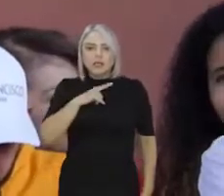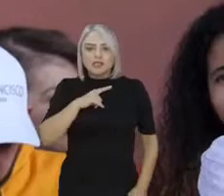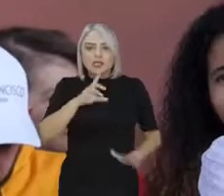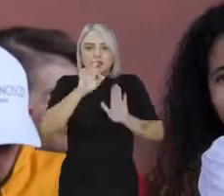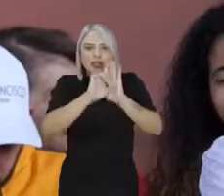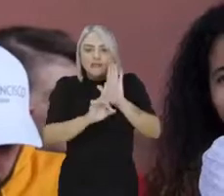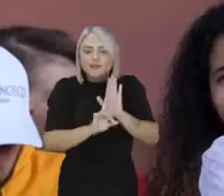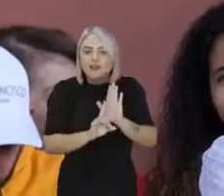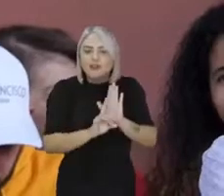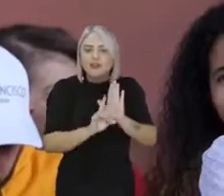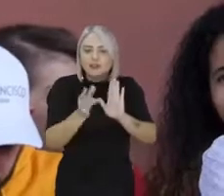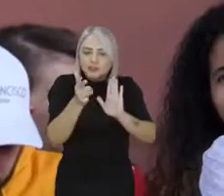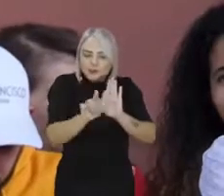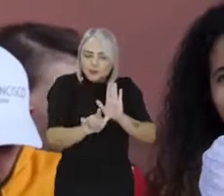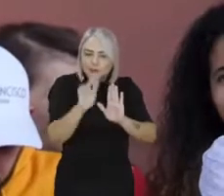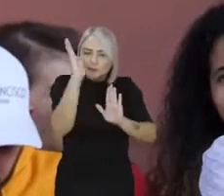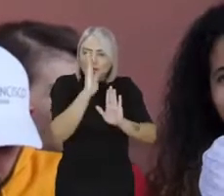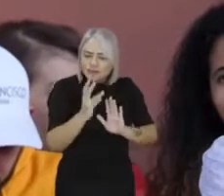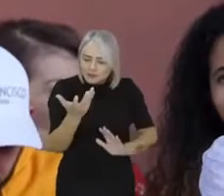quer.